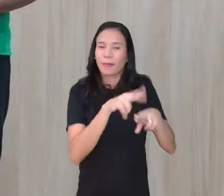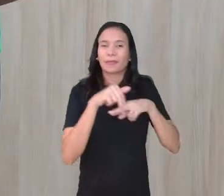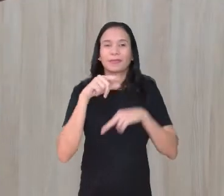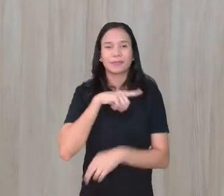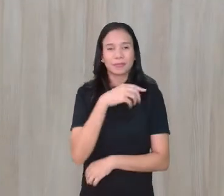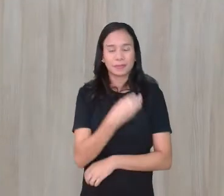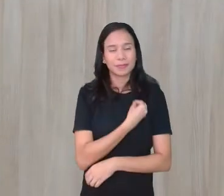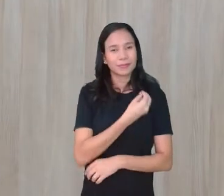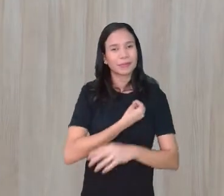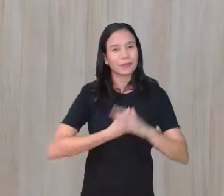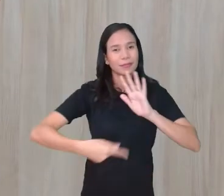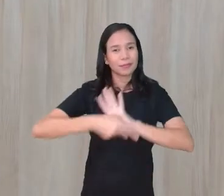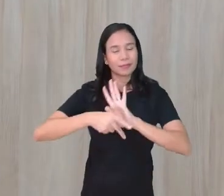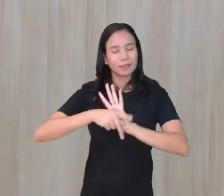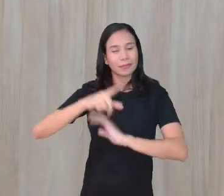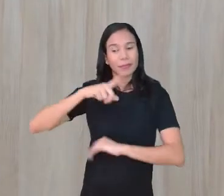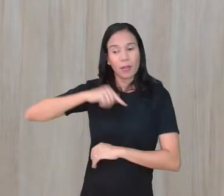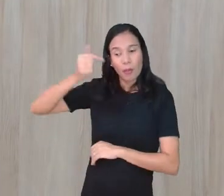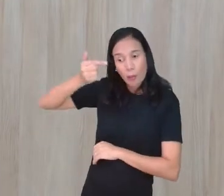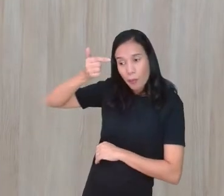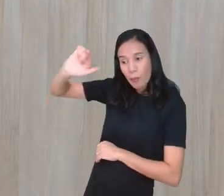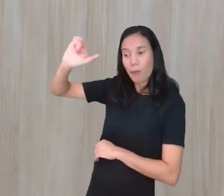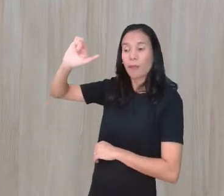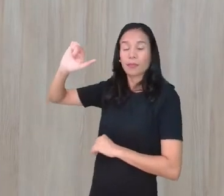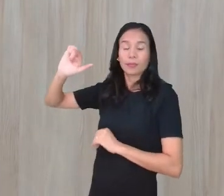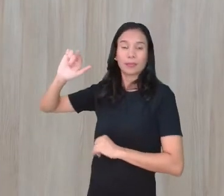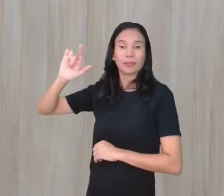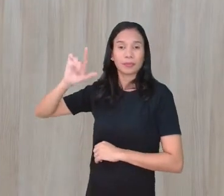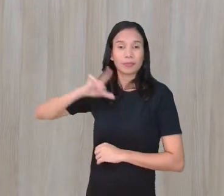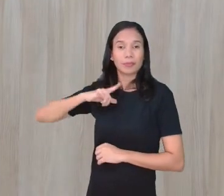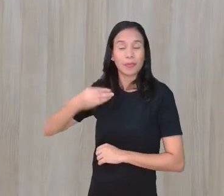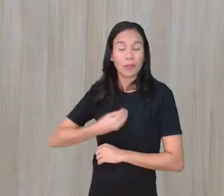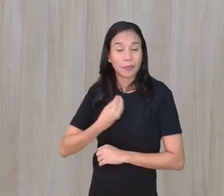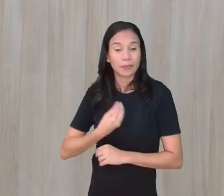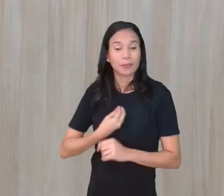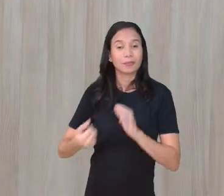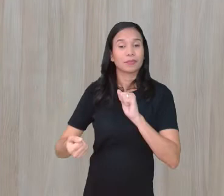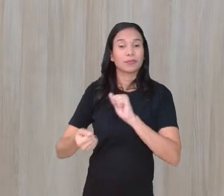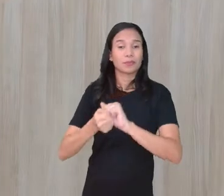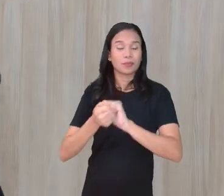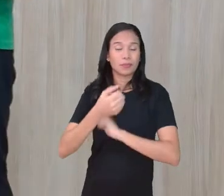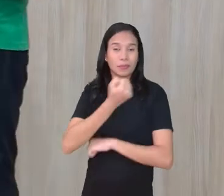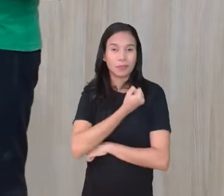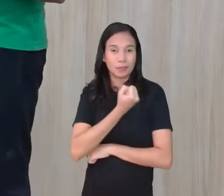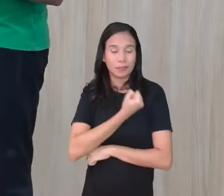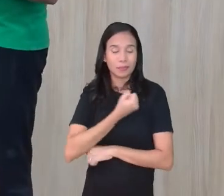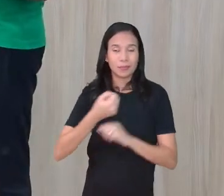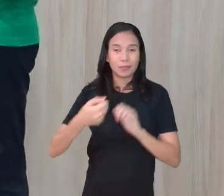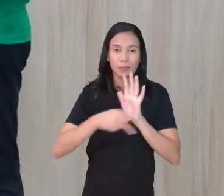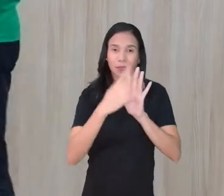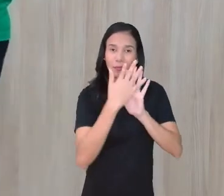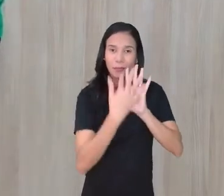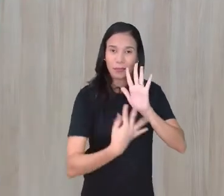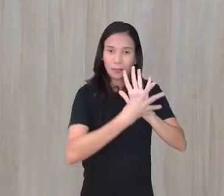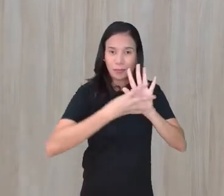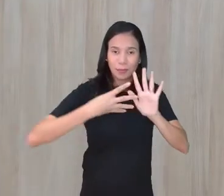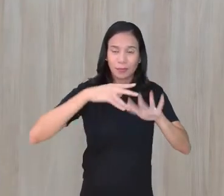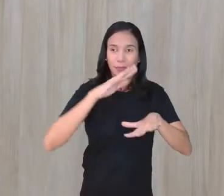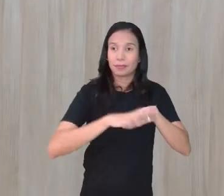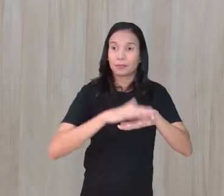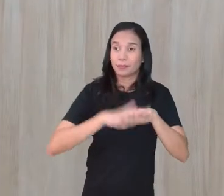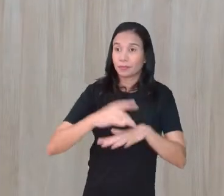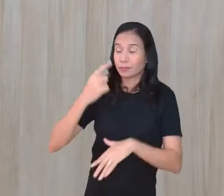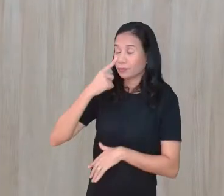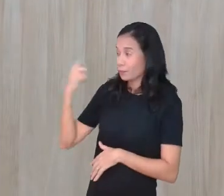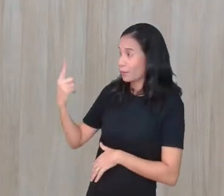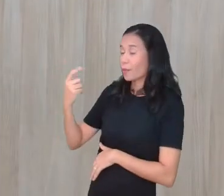está presente em outros números lá da tabuada, beleza? Eu trouxe aqui o exemplo do 12, ó.